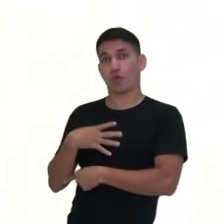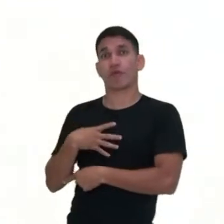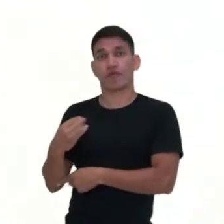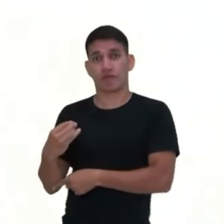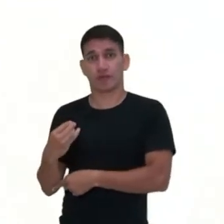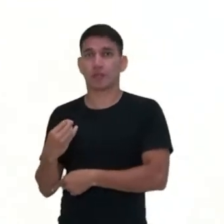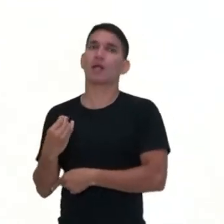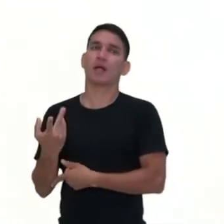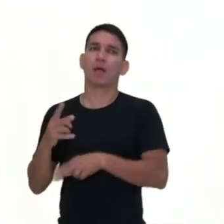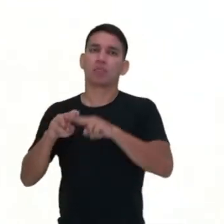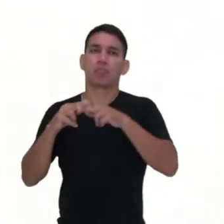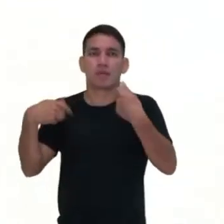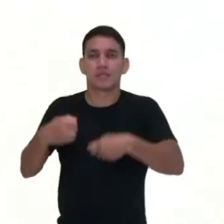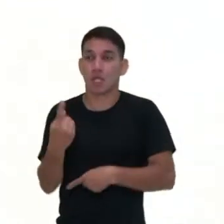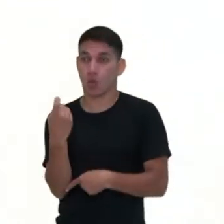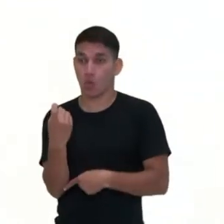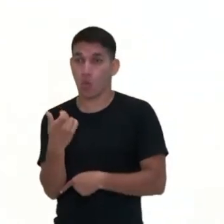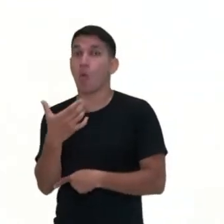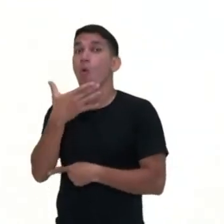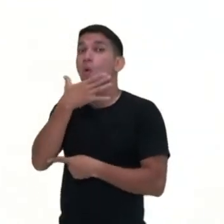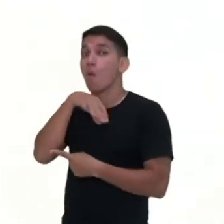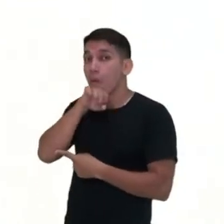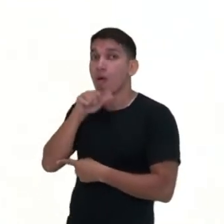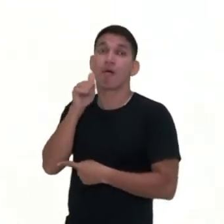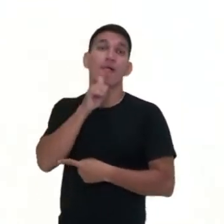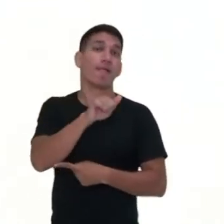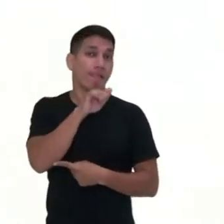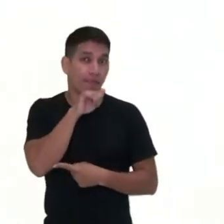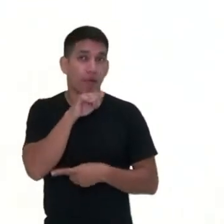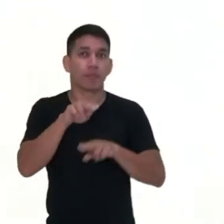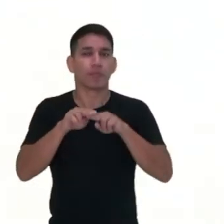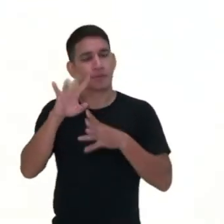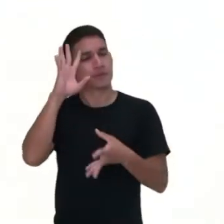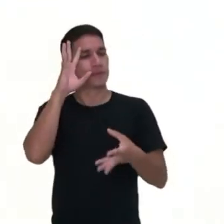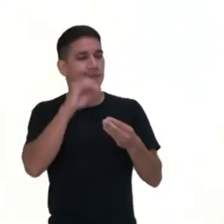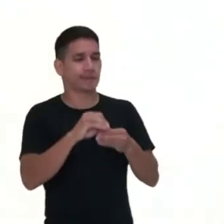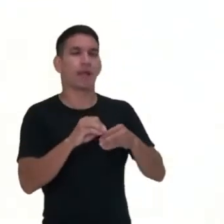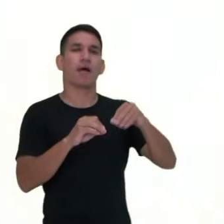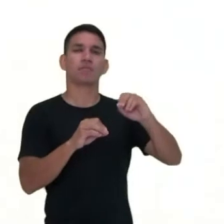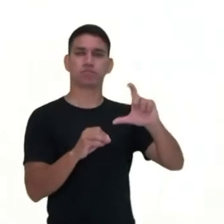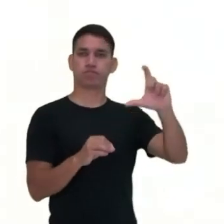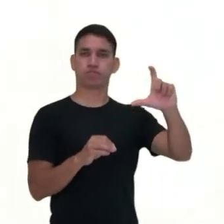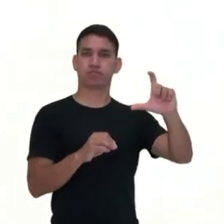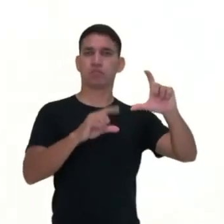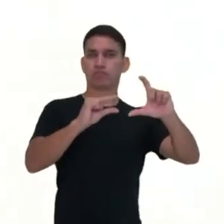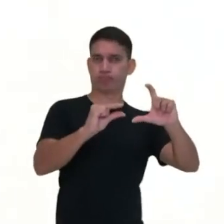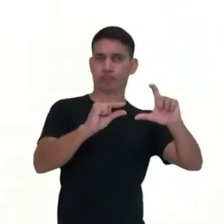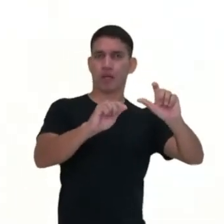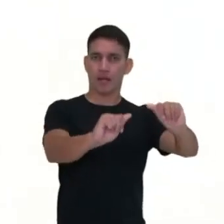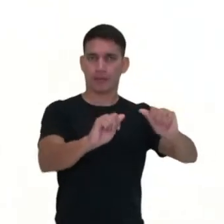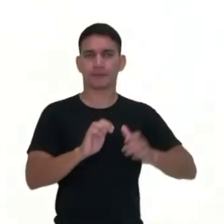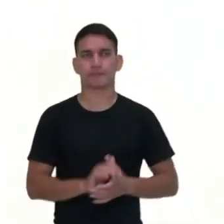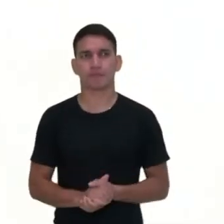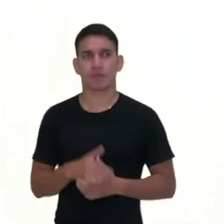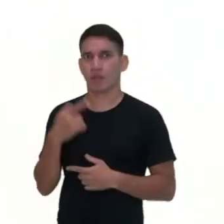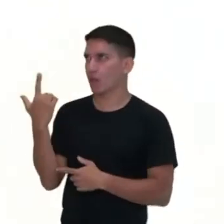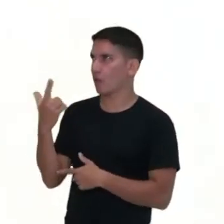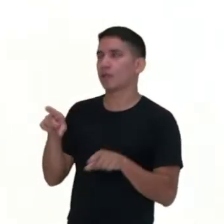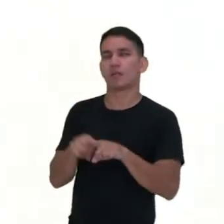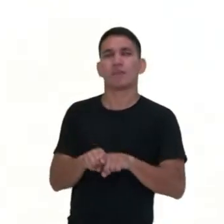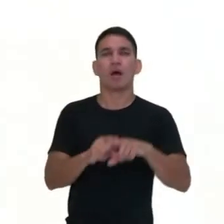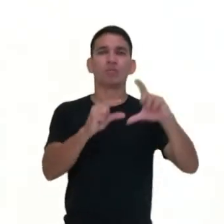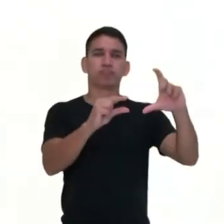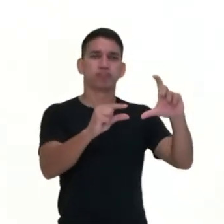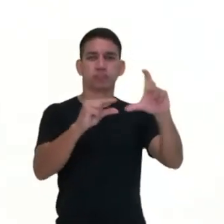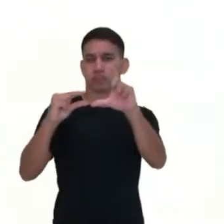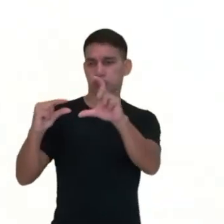que vir um do pai e um da mãe. Com isso eu concluo que ele é azão, azinho, tá? Esse indivíduo aqui, azão, azinho,